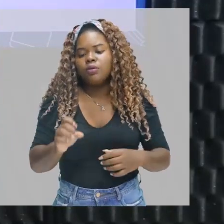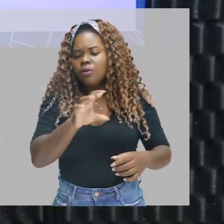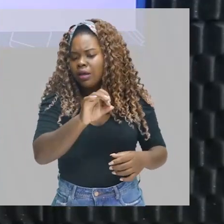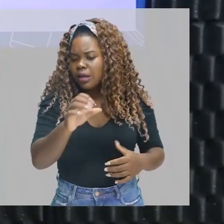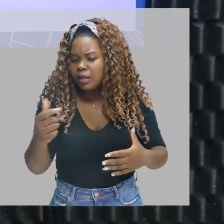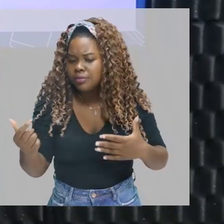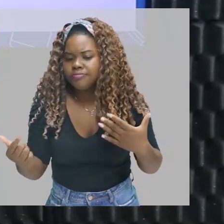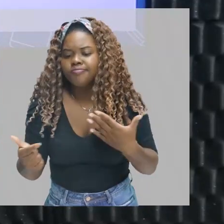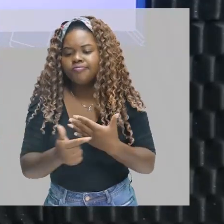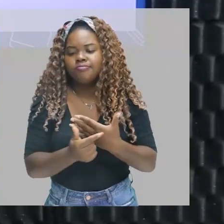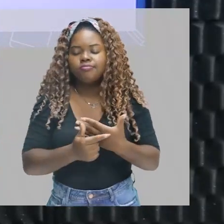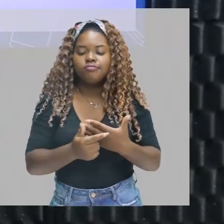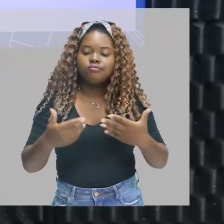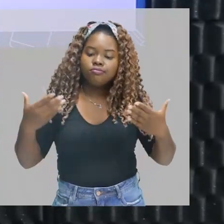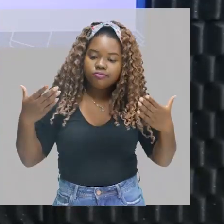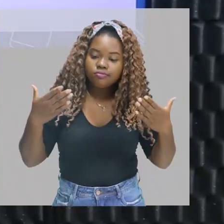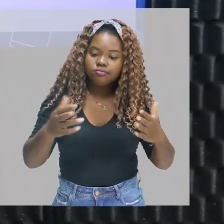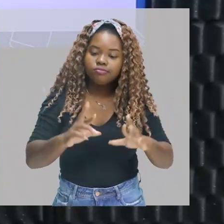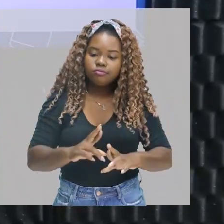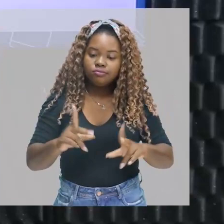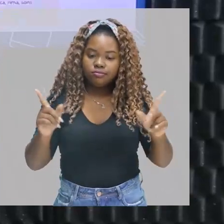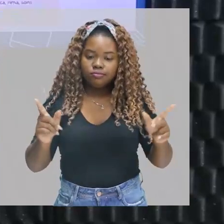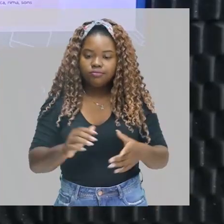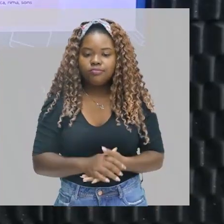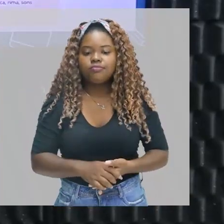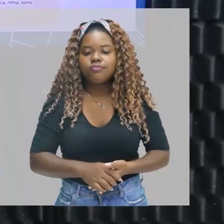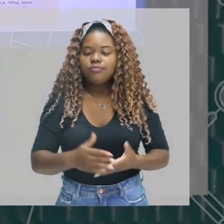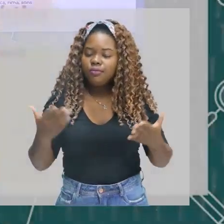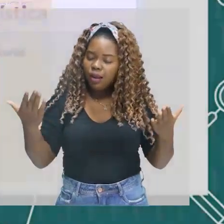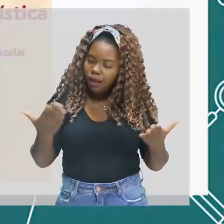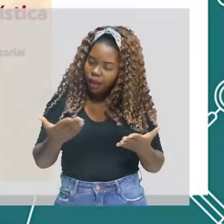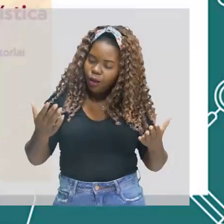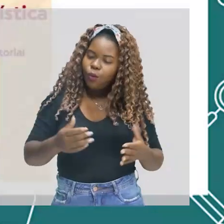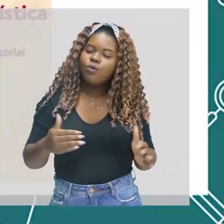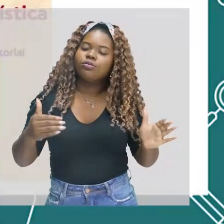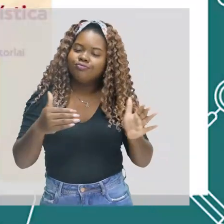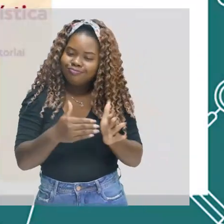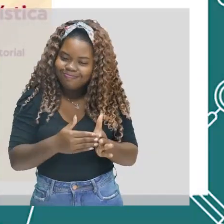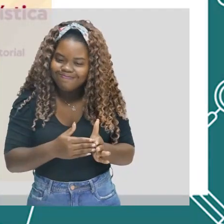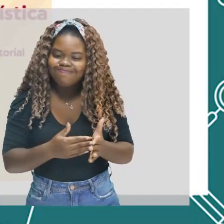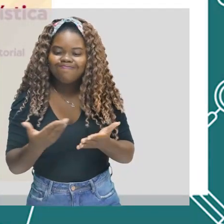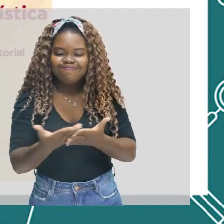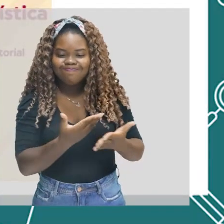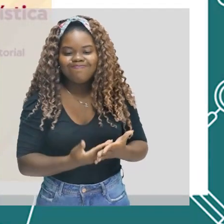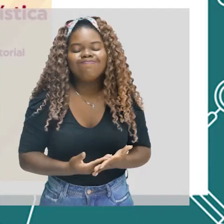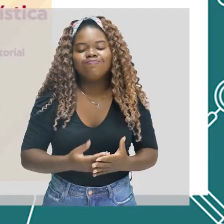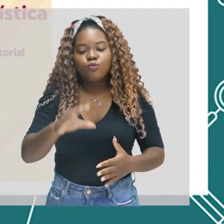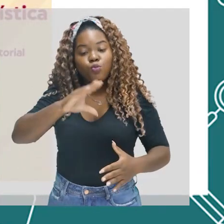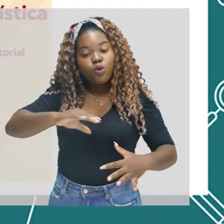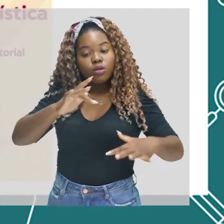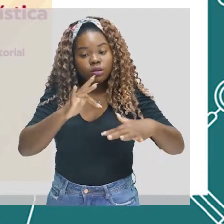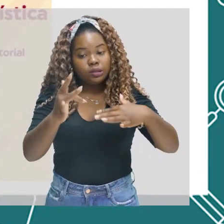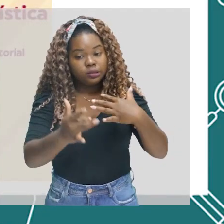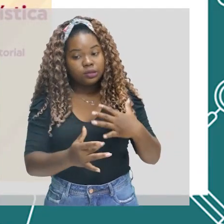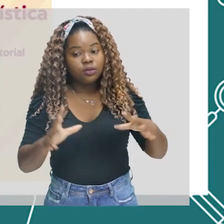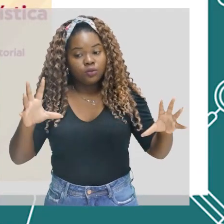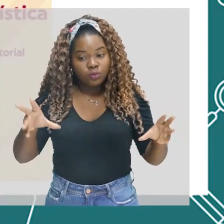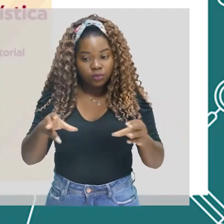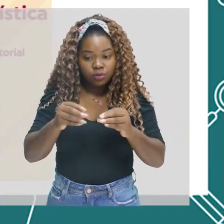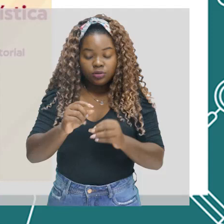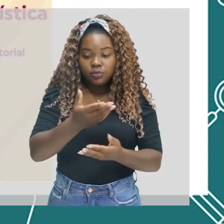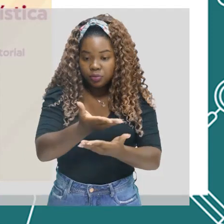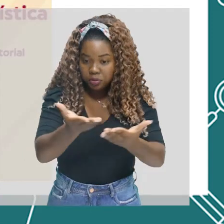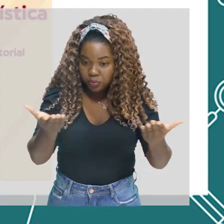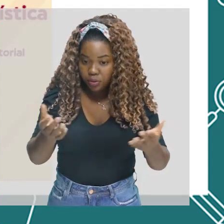estar centrada em um elemento diferente. E para a gente finalizar aqui no nosso momento português nas redes, trouxe um resuminho para